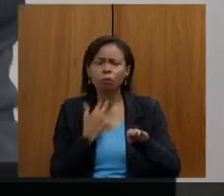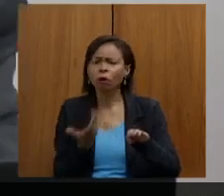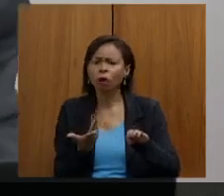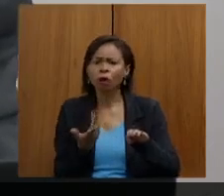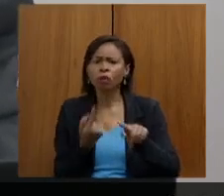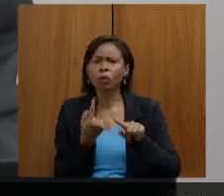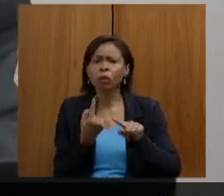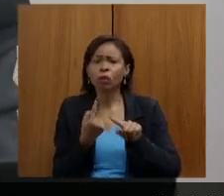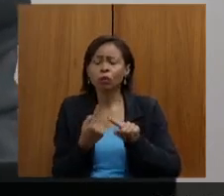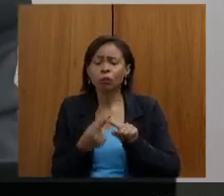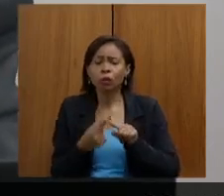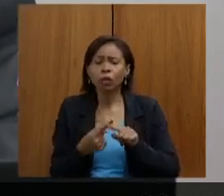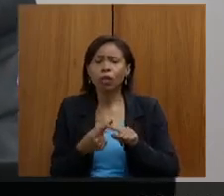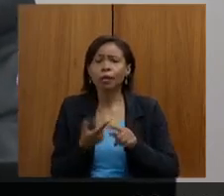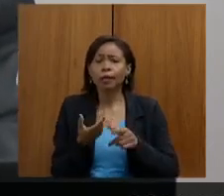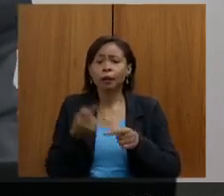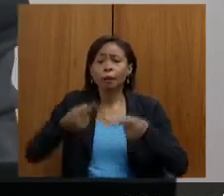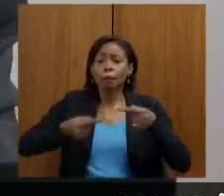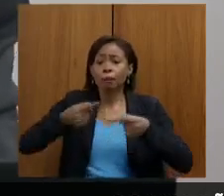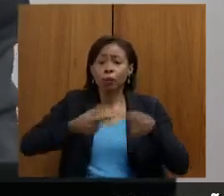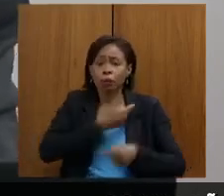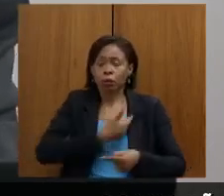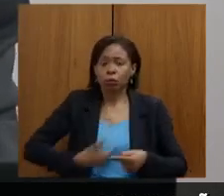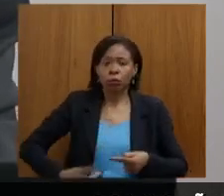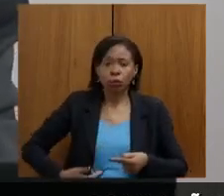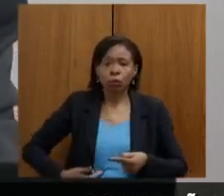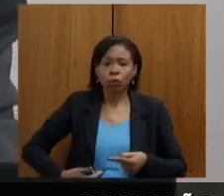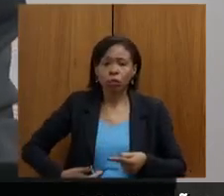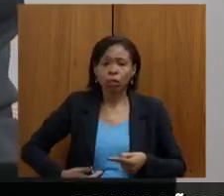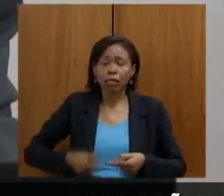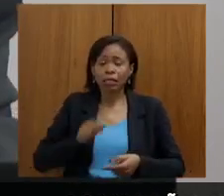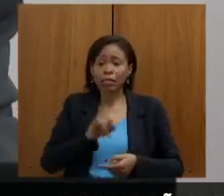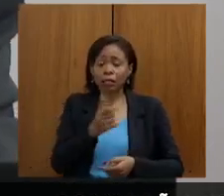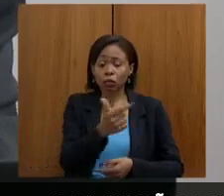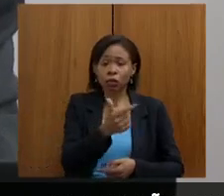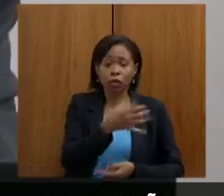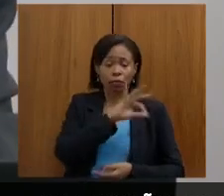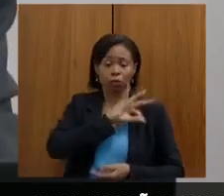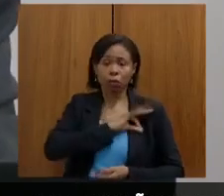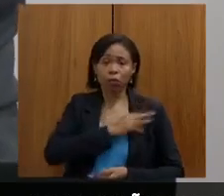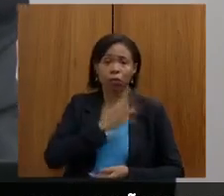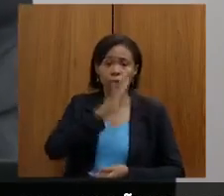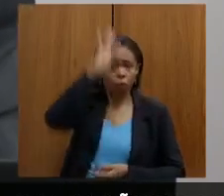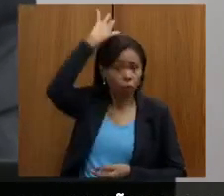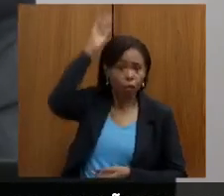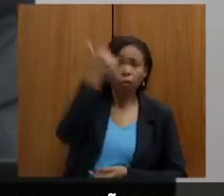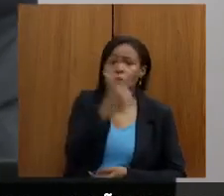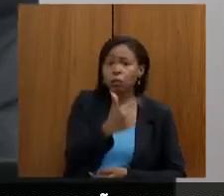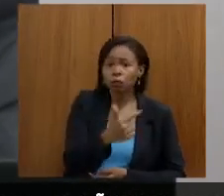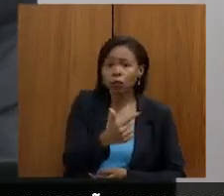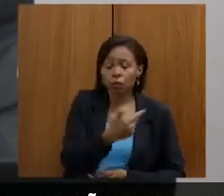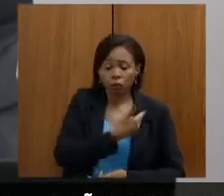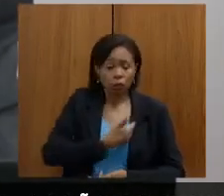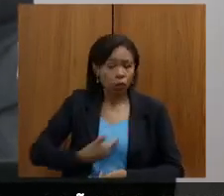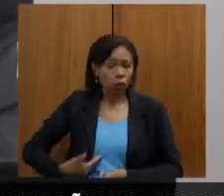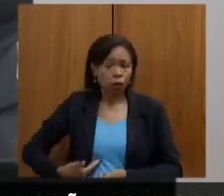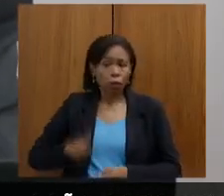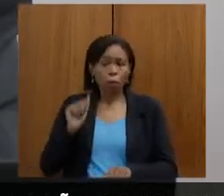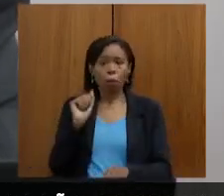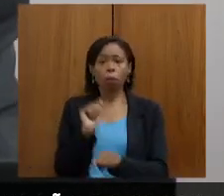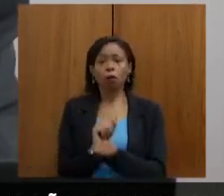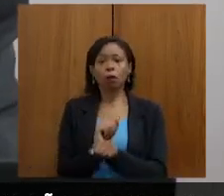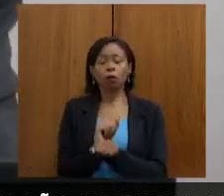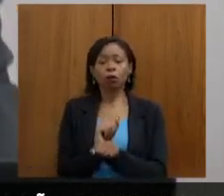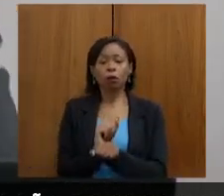prestação de uma política pública que sem a prestação dos bombeiros e dos policiais militares do Estado simplesmente não anda